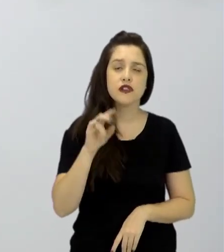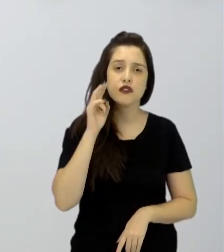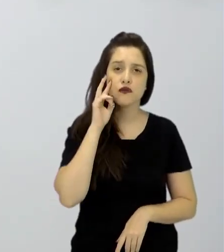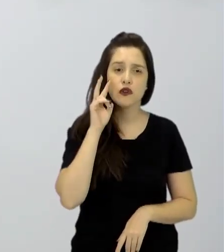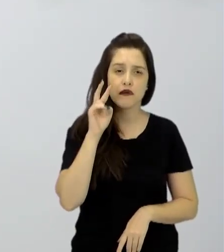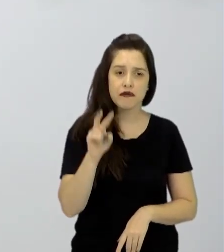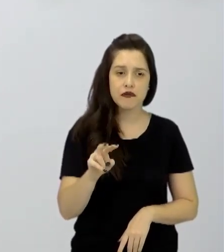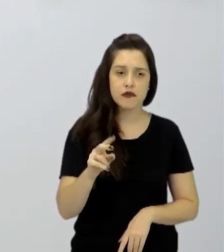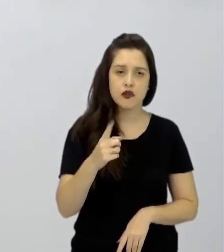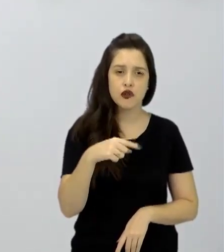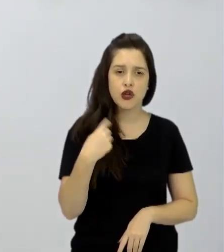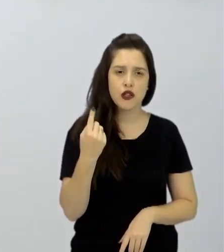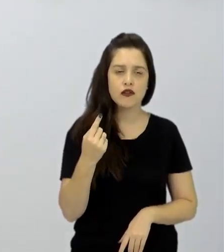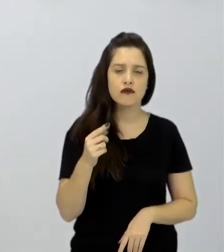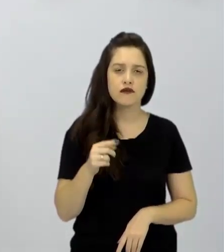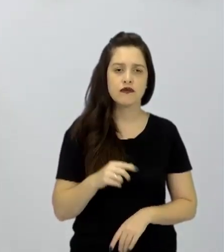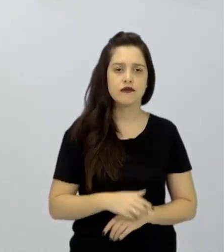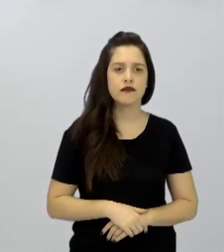nós vamos...